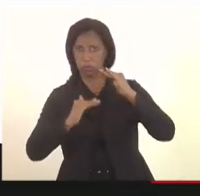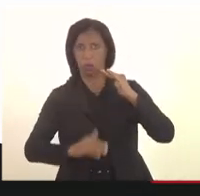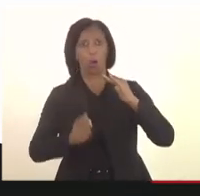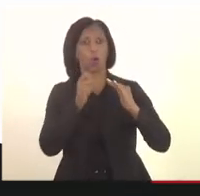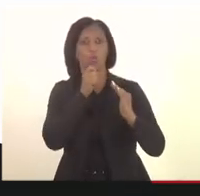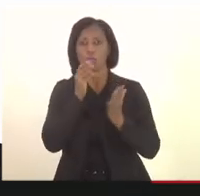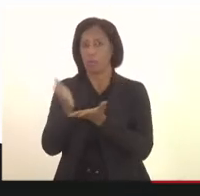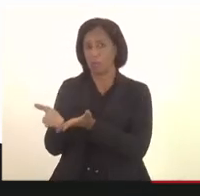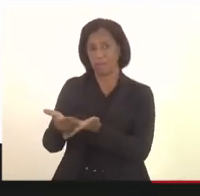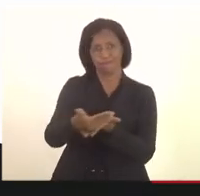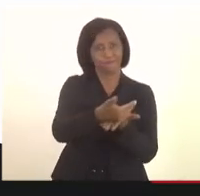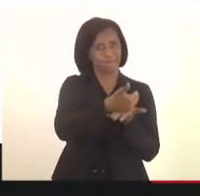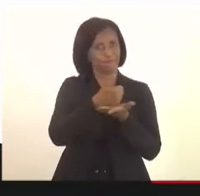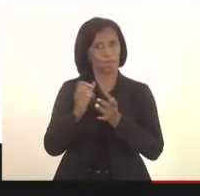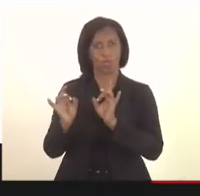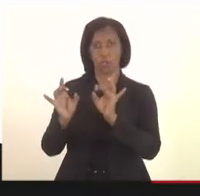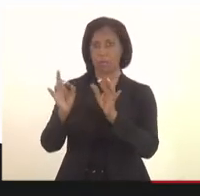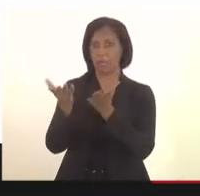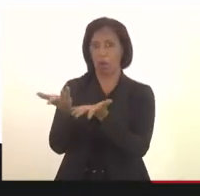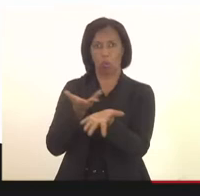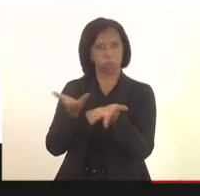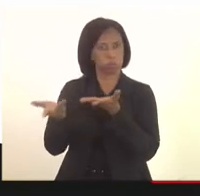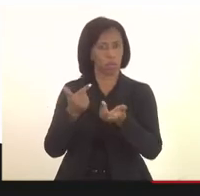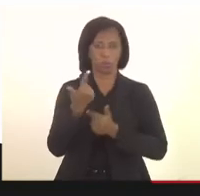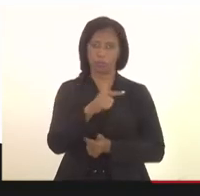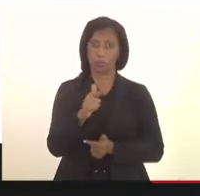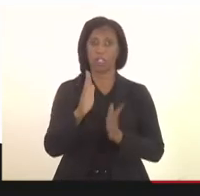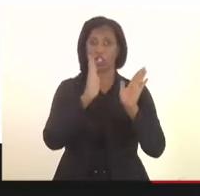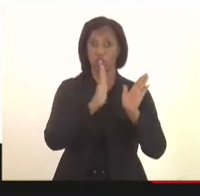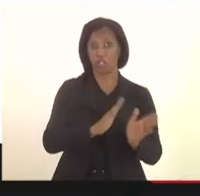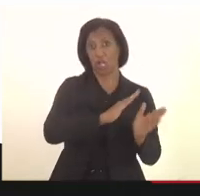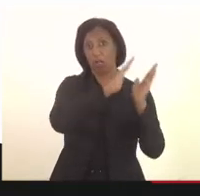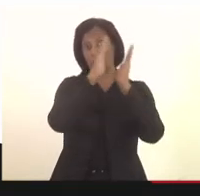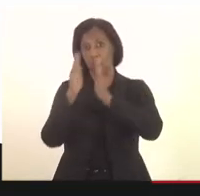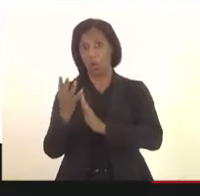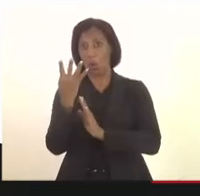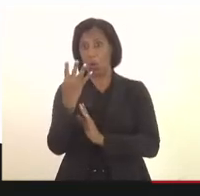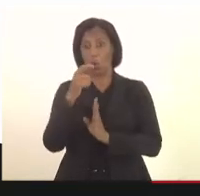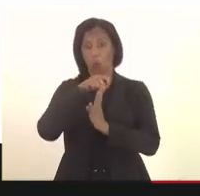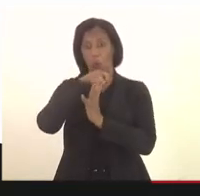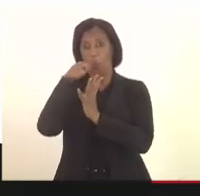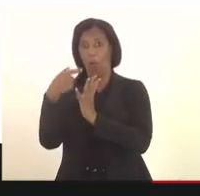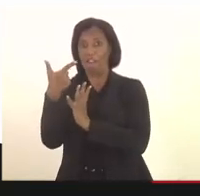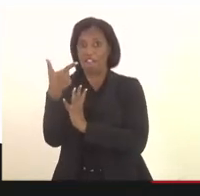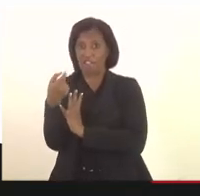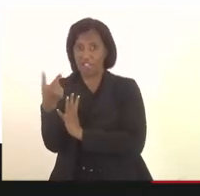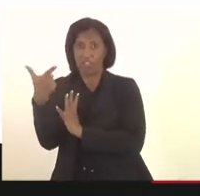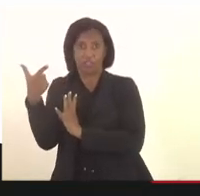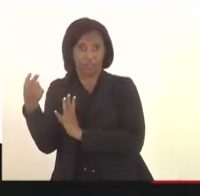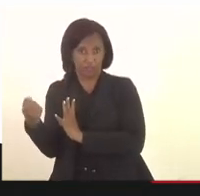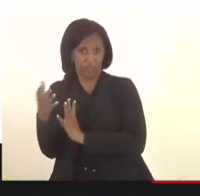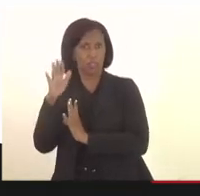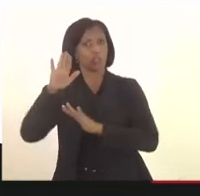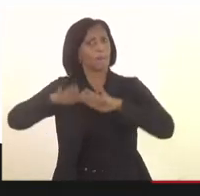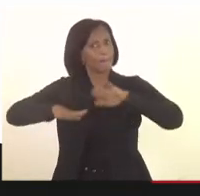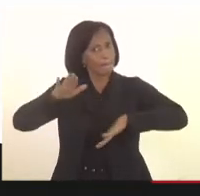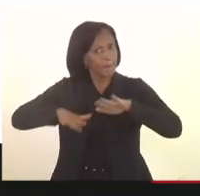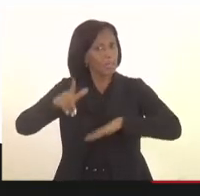teve recolhimento de participação especial por esse motivo. Já no quarto trimestre de 2020, apesar de ter